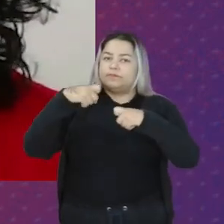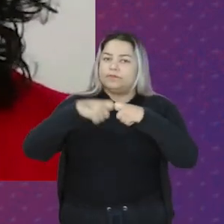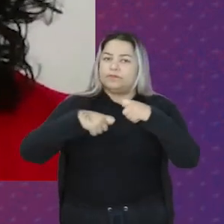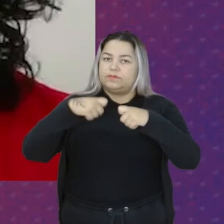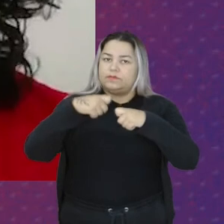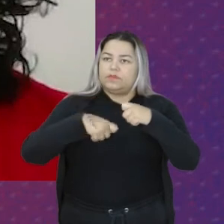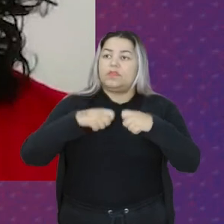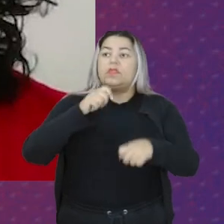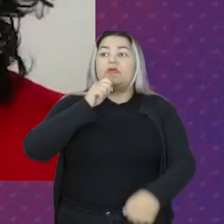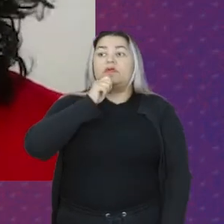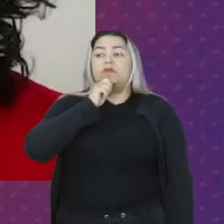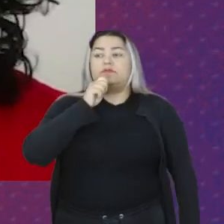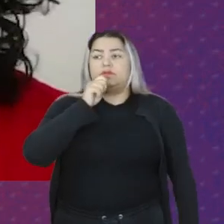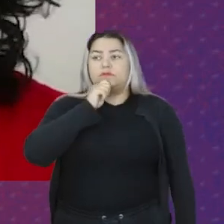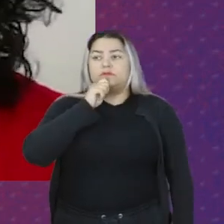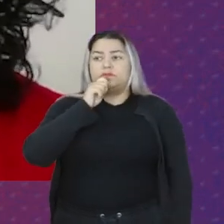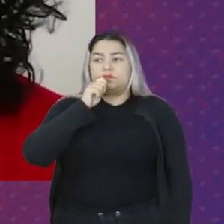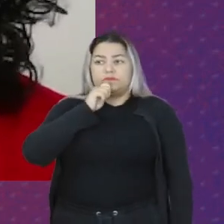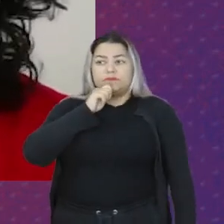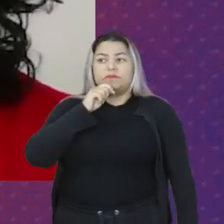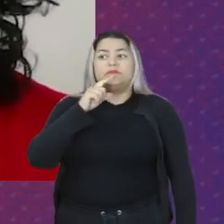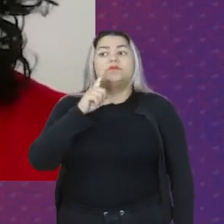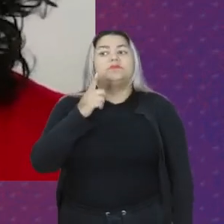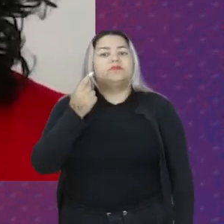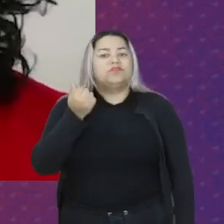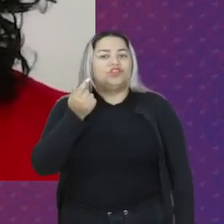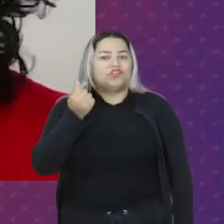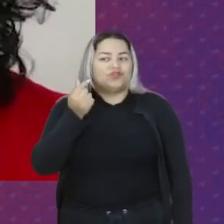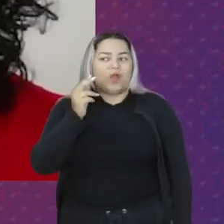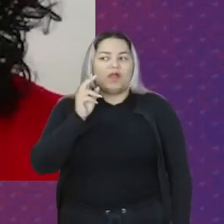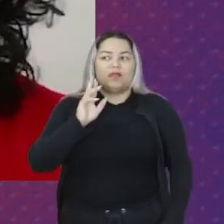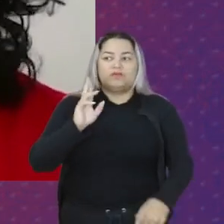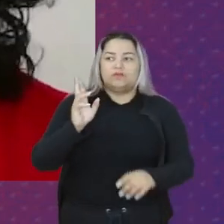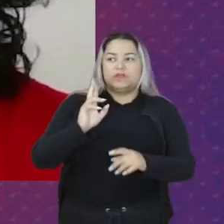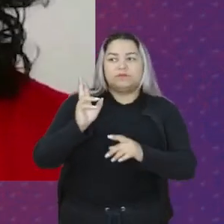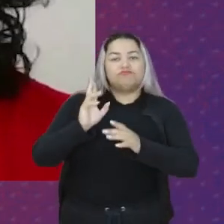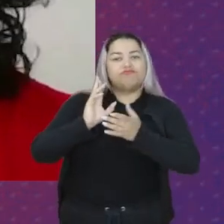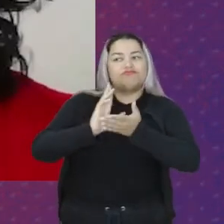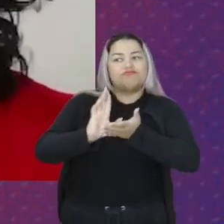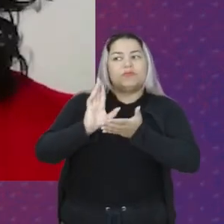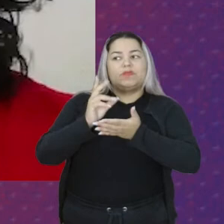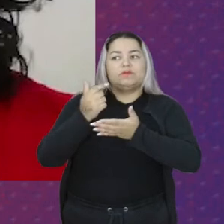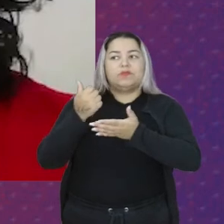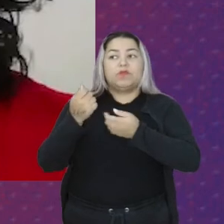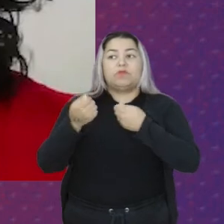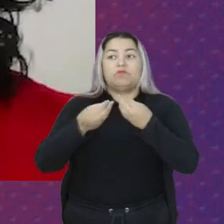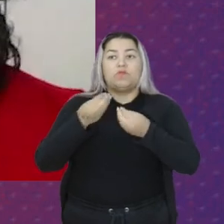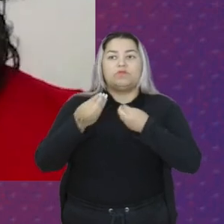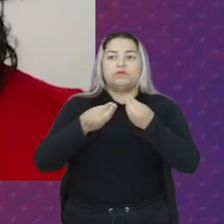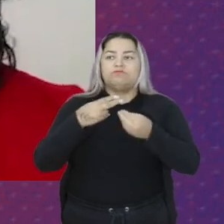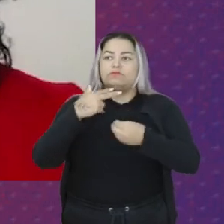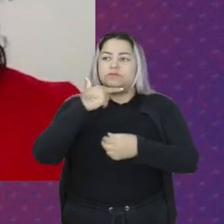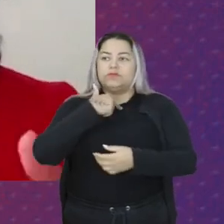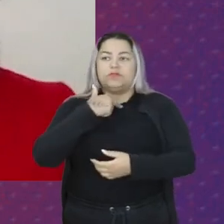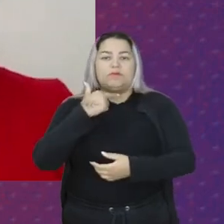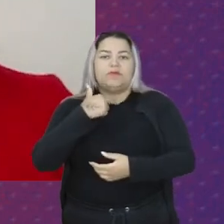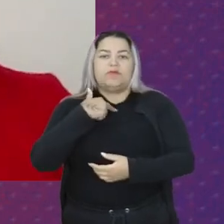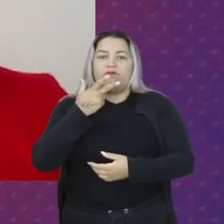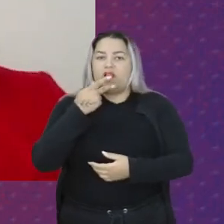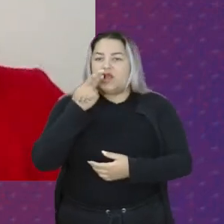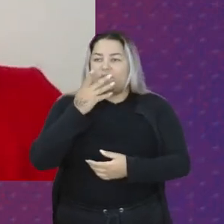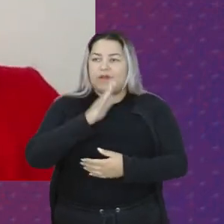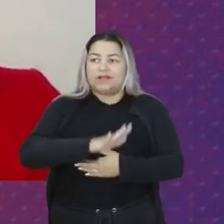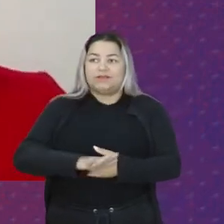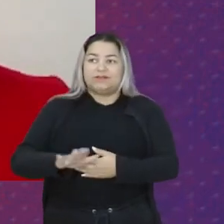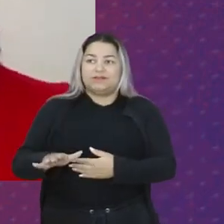caso ainda para obtenção de dinheiro, para obtenção de recursos. Nós não podemos nunca dizer que uma